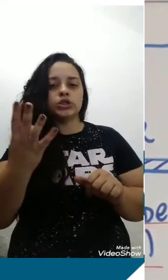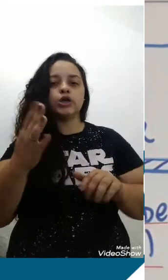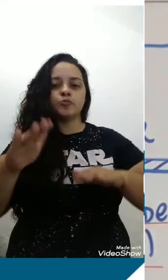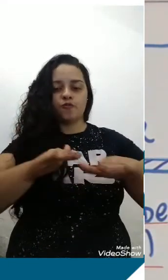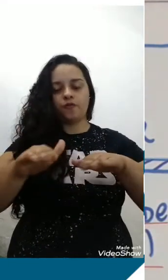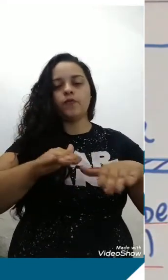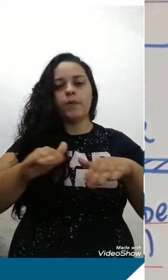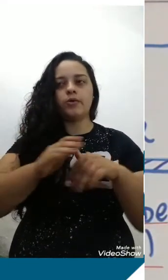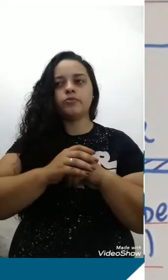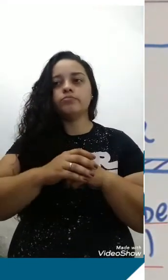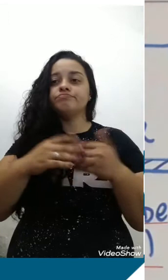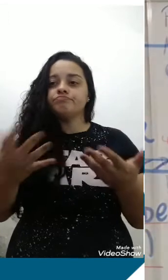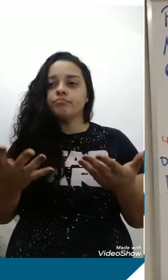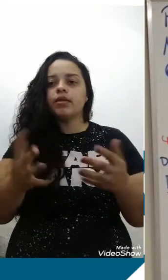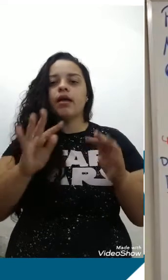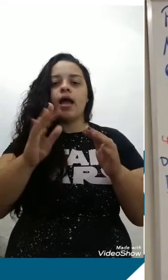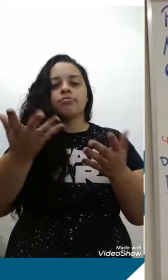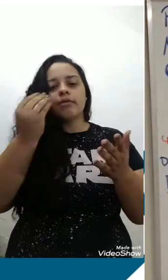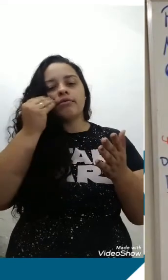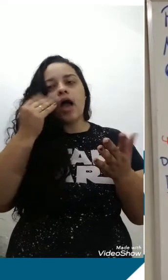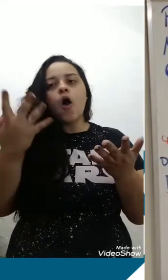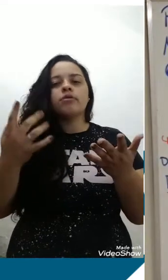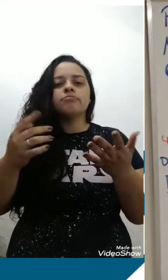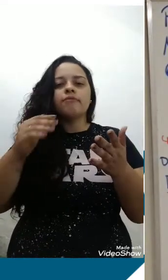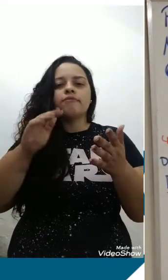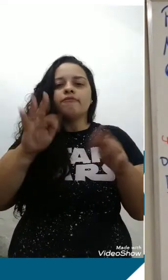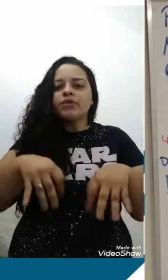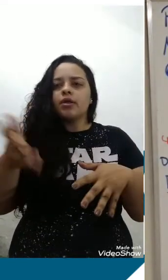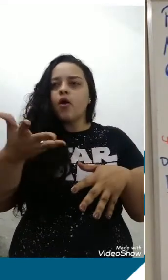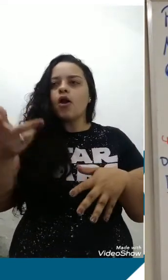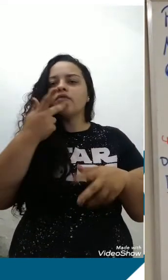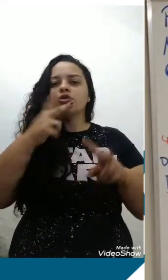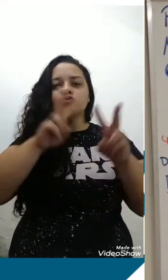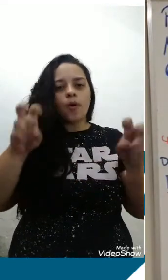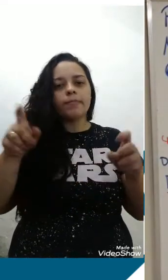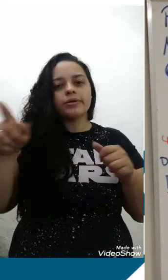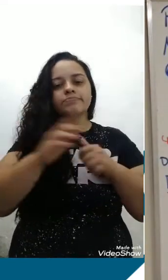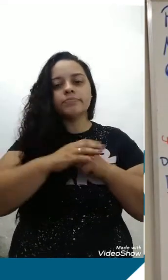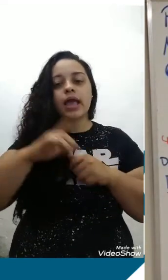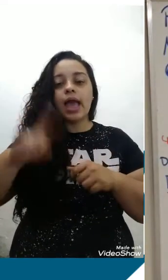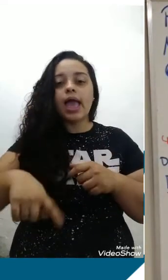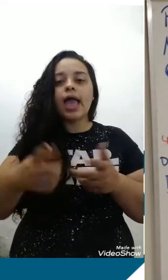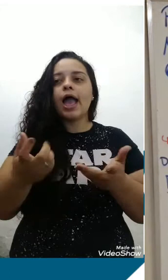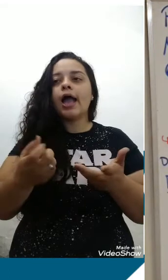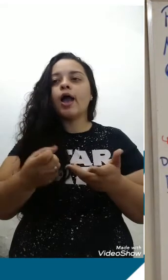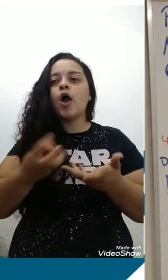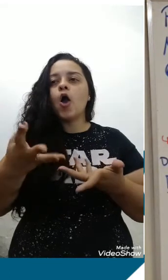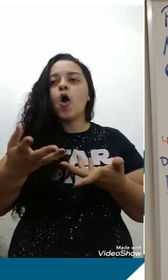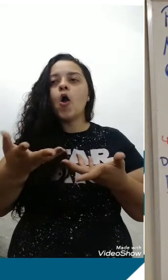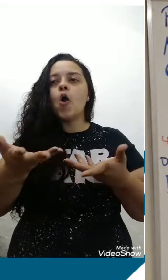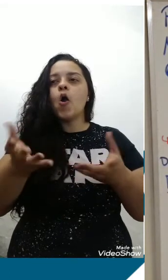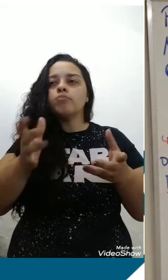a quantidade de movimento. Finalmente, o último aspecto que é importante de nós tratarmos é